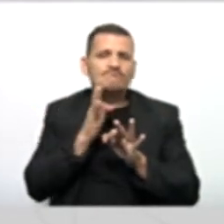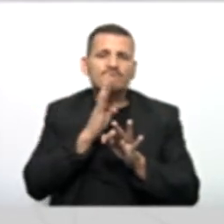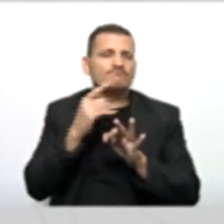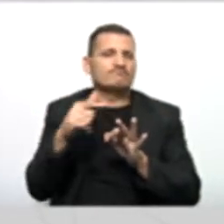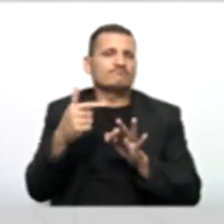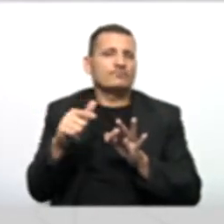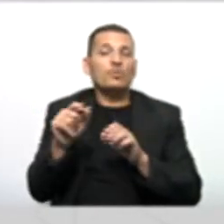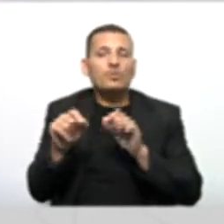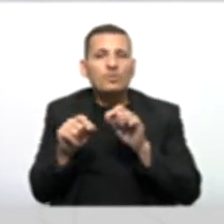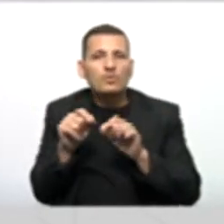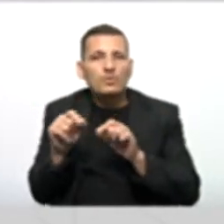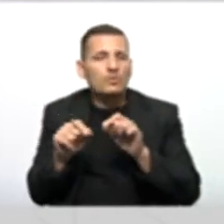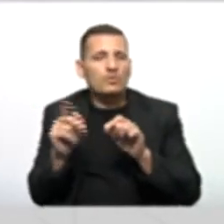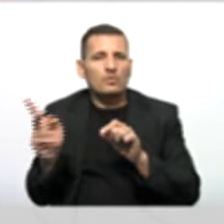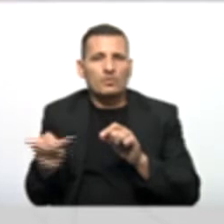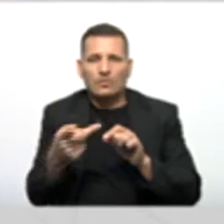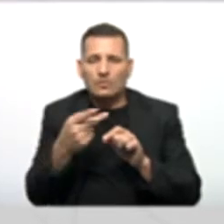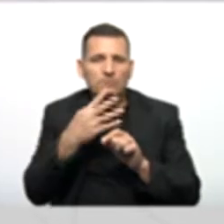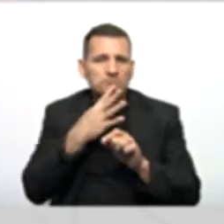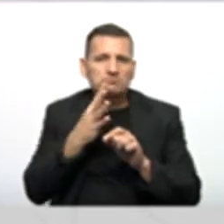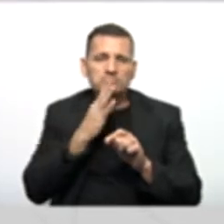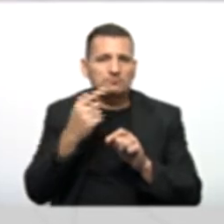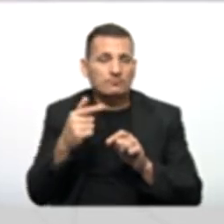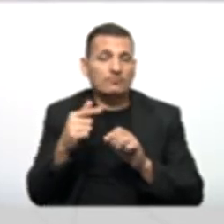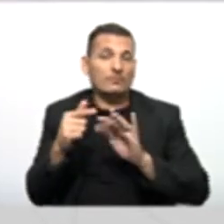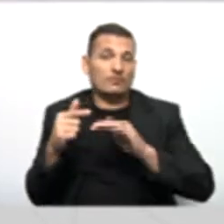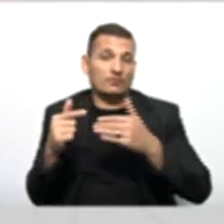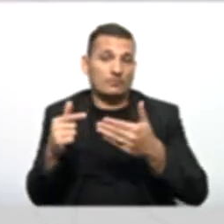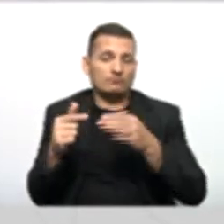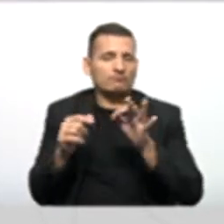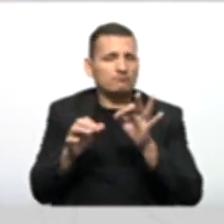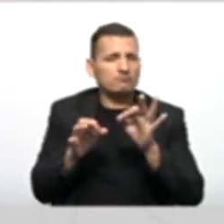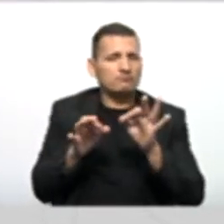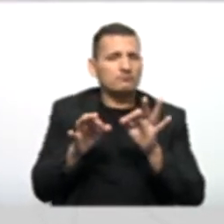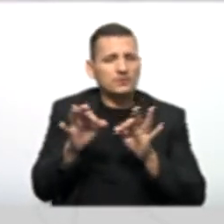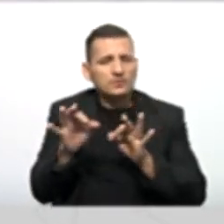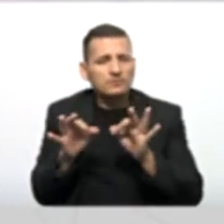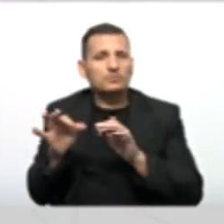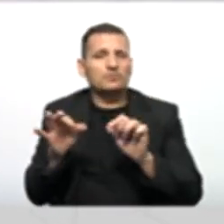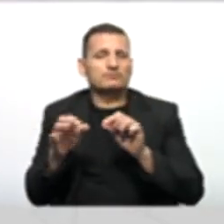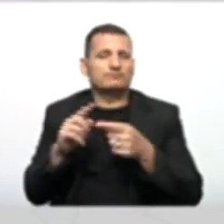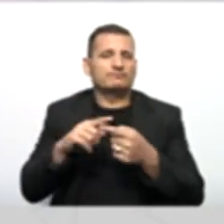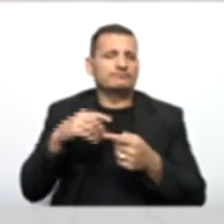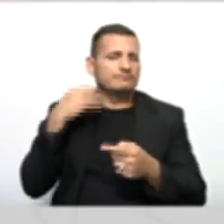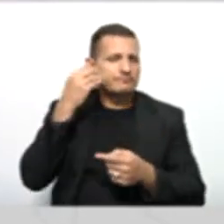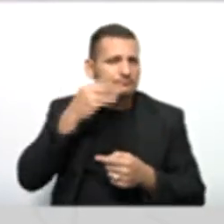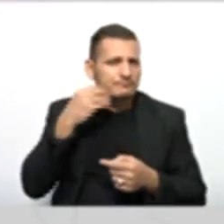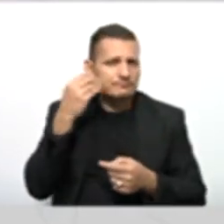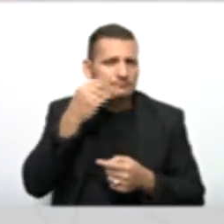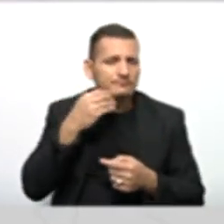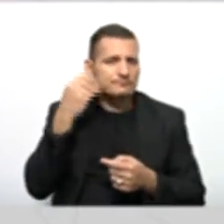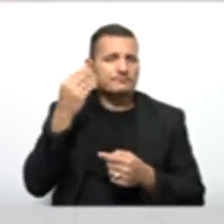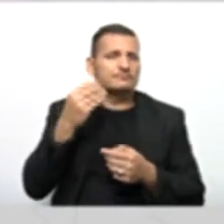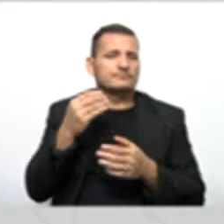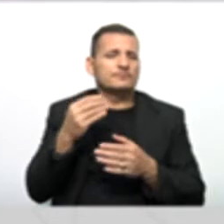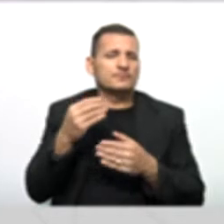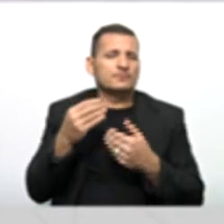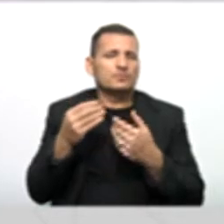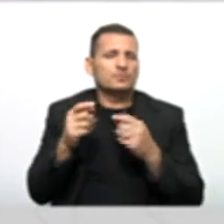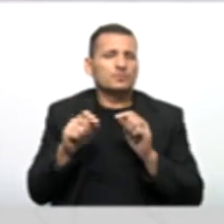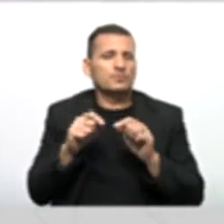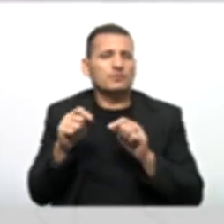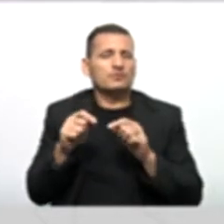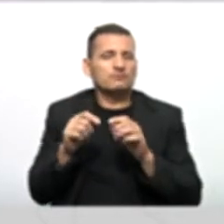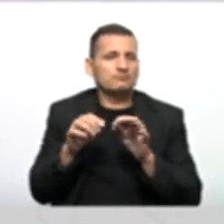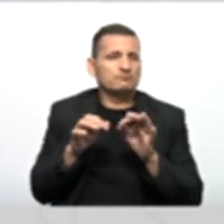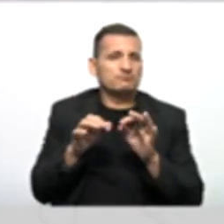acontecer. Então, você faz um planejamento com base em experiências, com base muito no que a gente